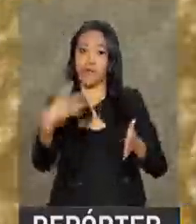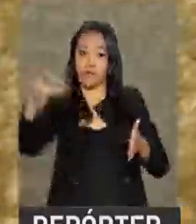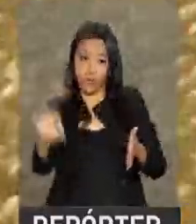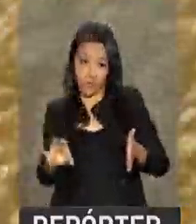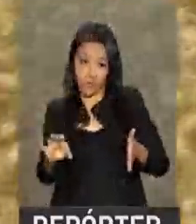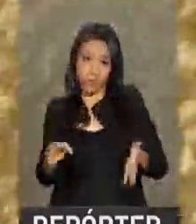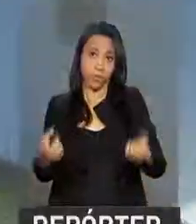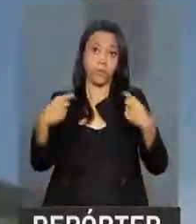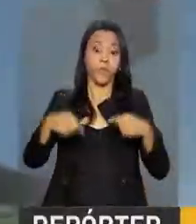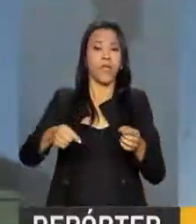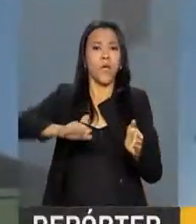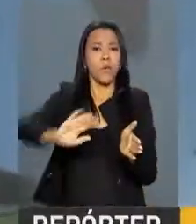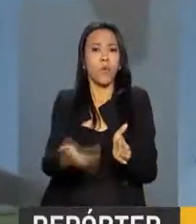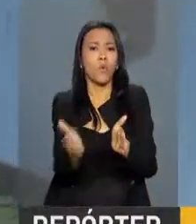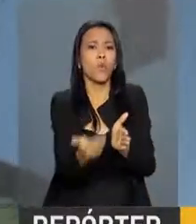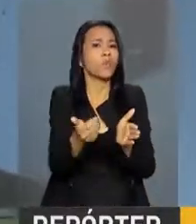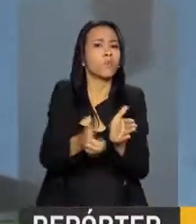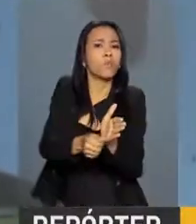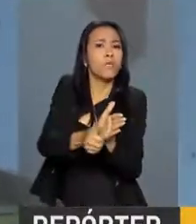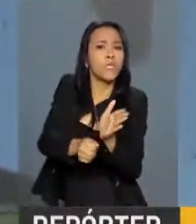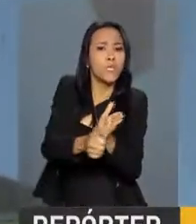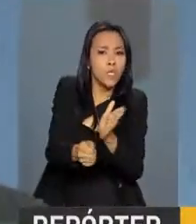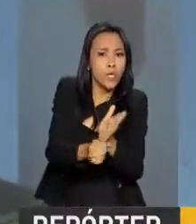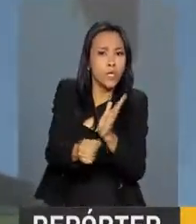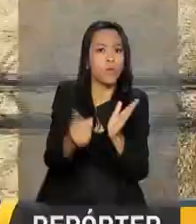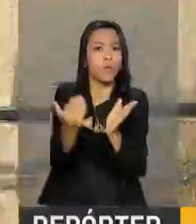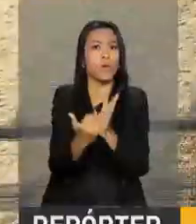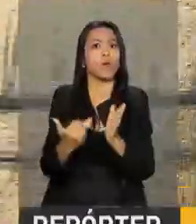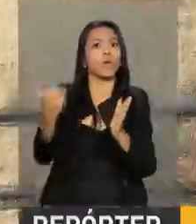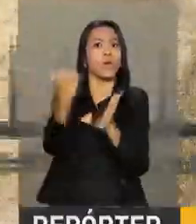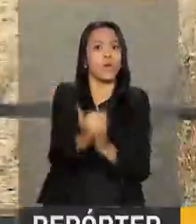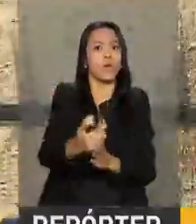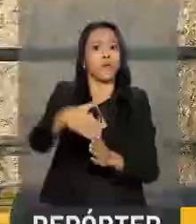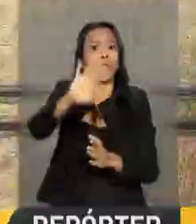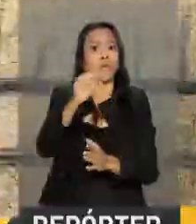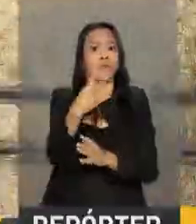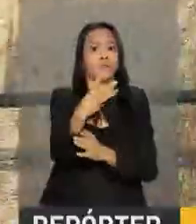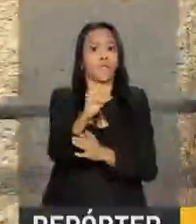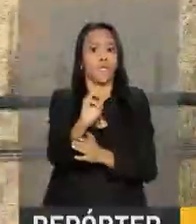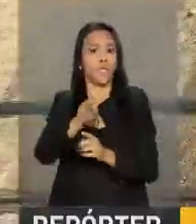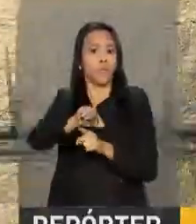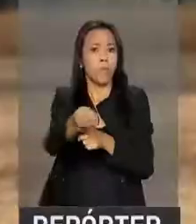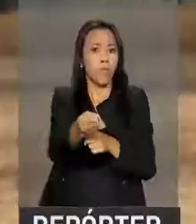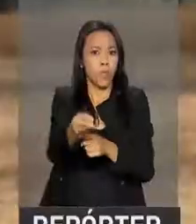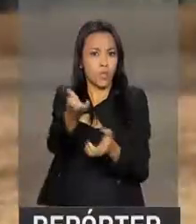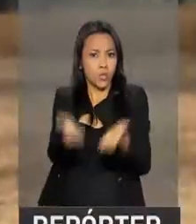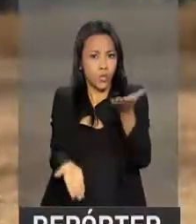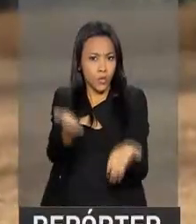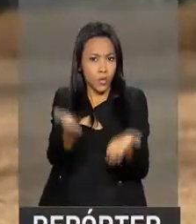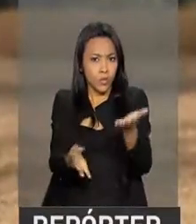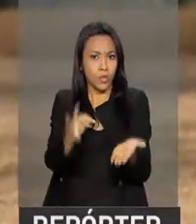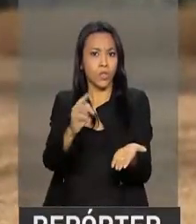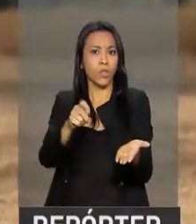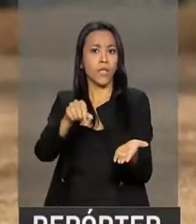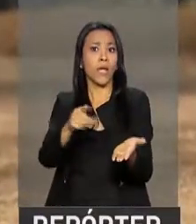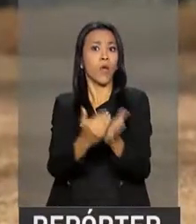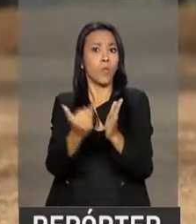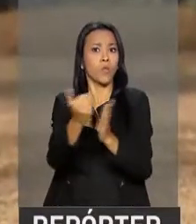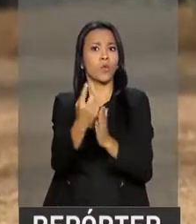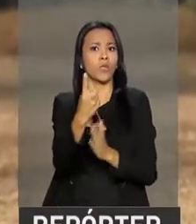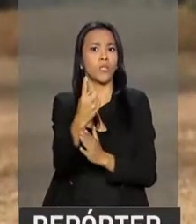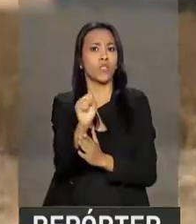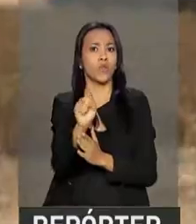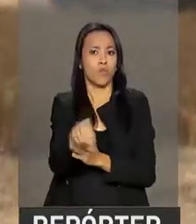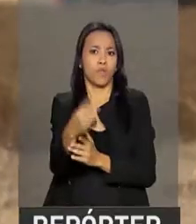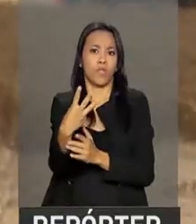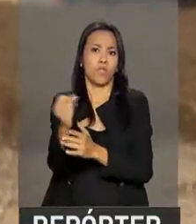A produção do milho, primeira safra, passou para mais de 30 milhões de toneladas, um crescimento de 18,3%.